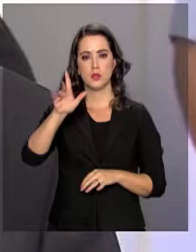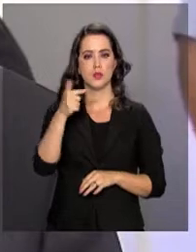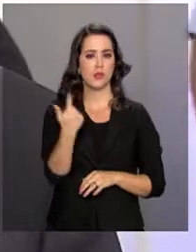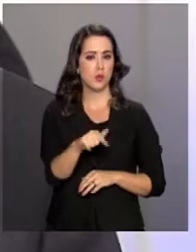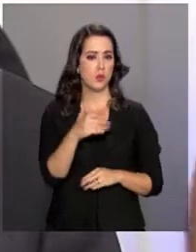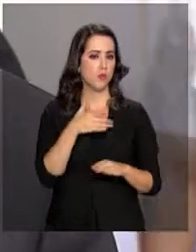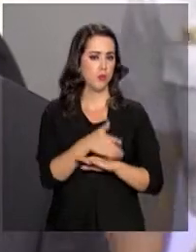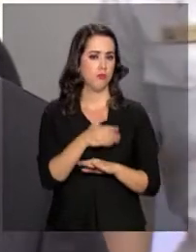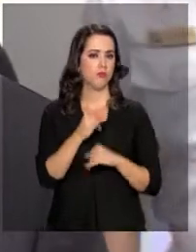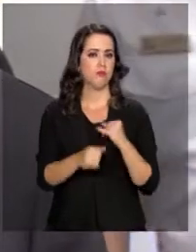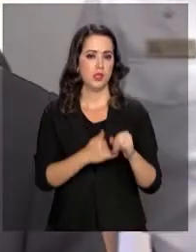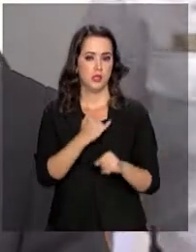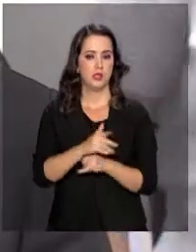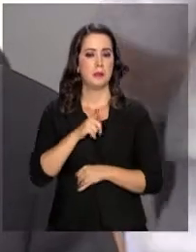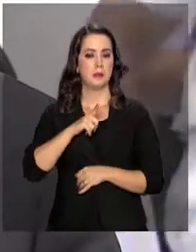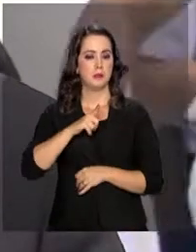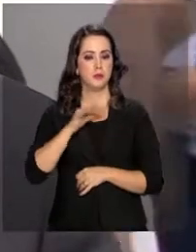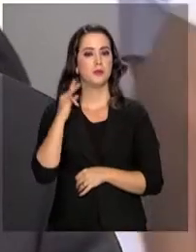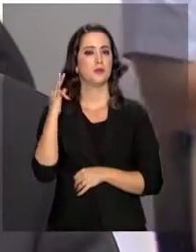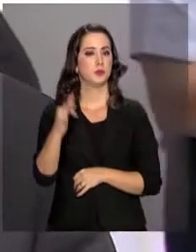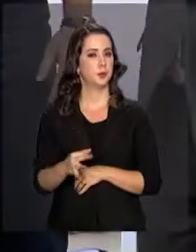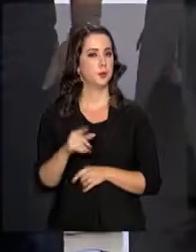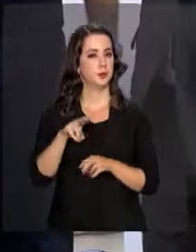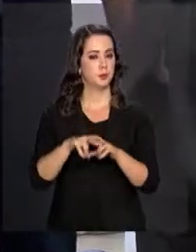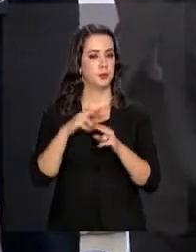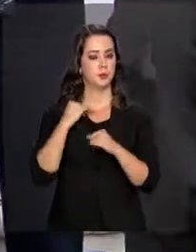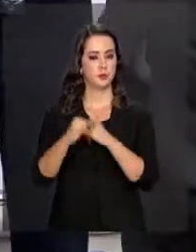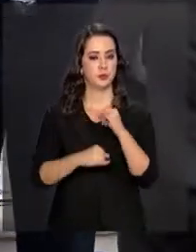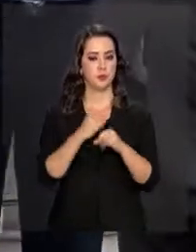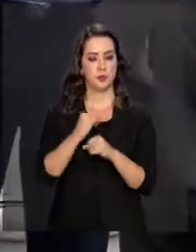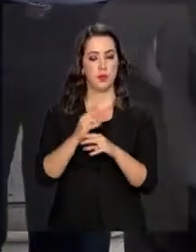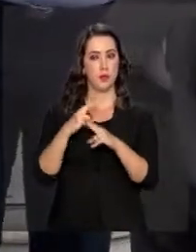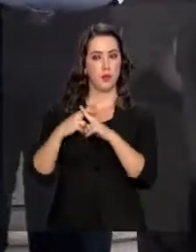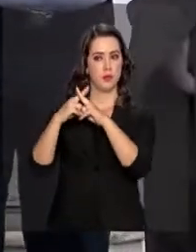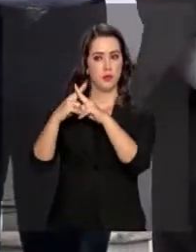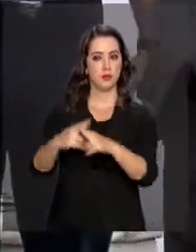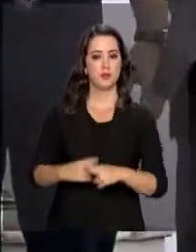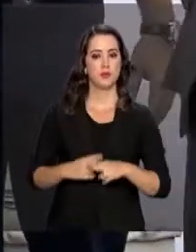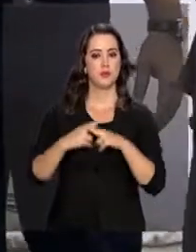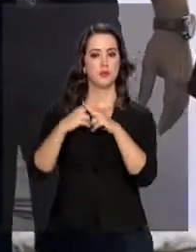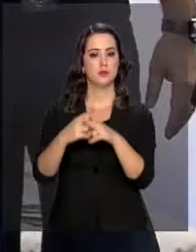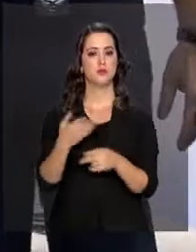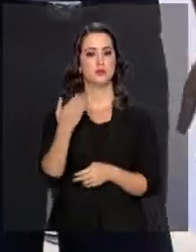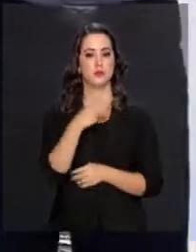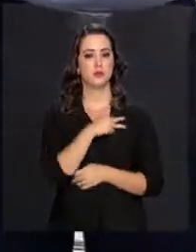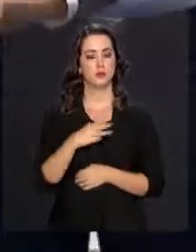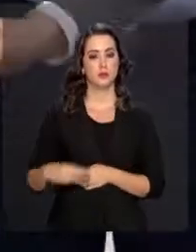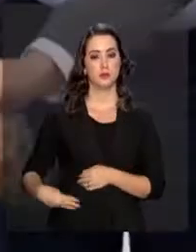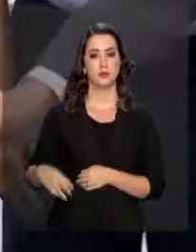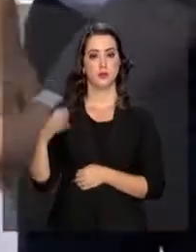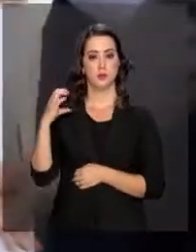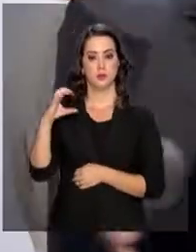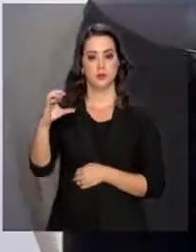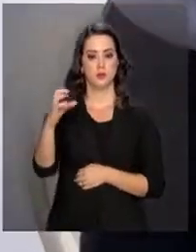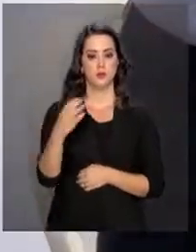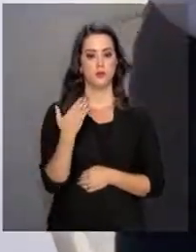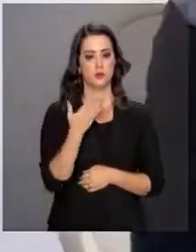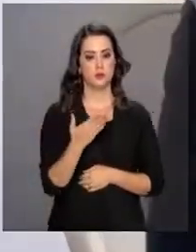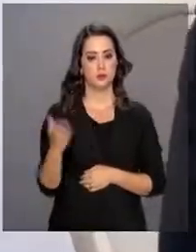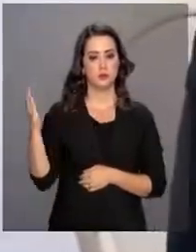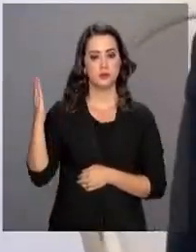não têm acesso à banda larga vai ter acesso à banda larga através de só ter durante a inauguração o ministro da ciência tecnologia e inovações e